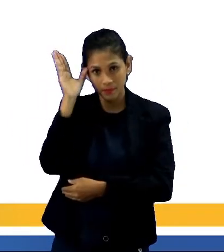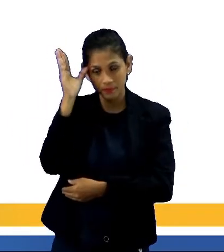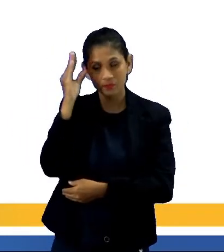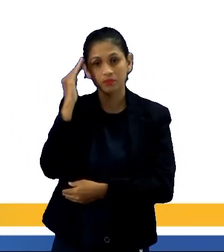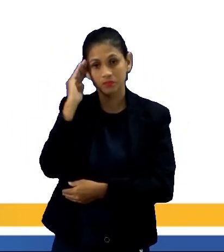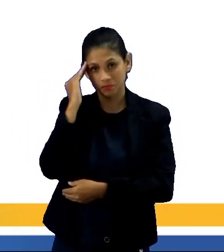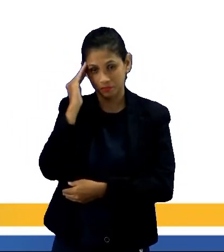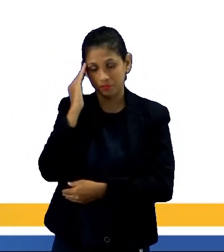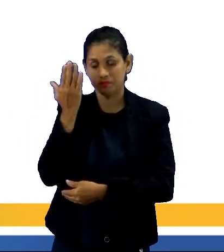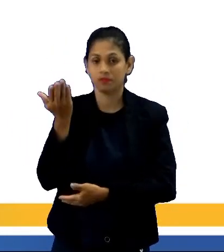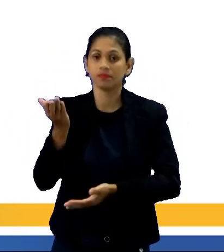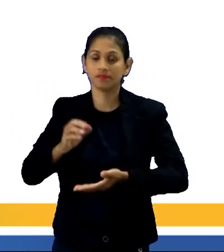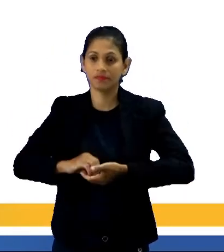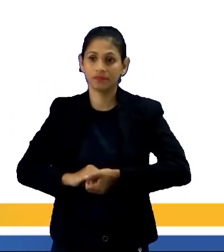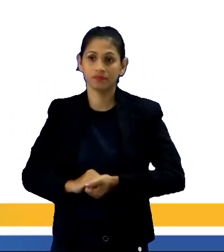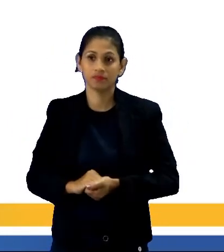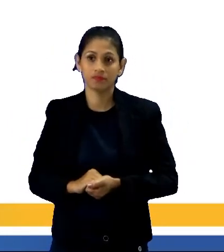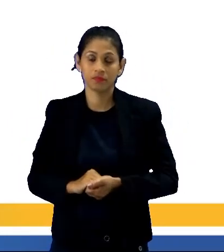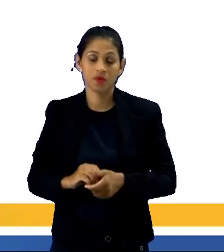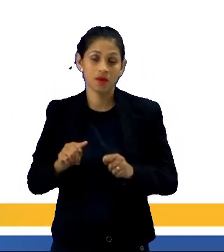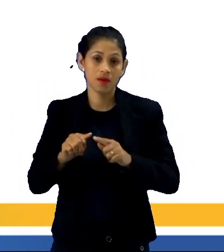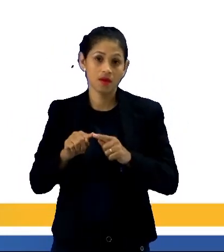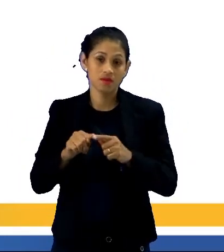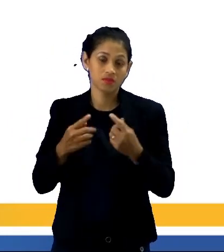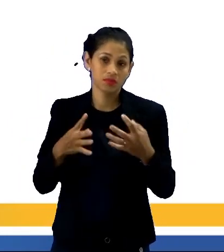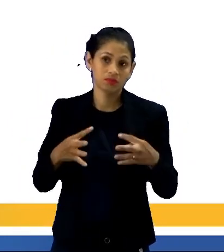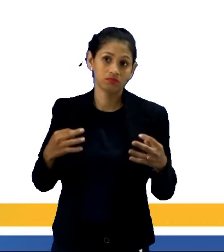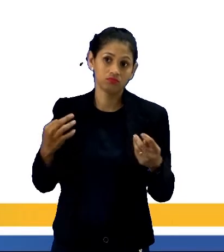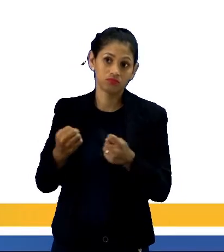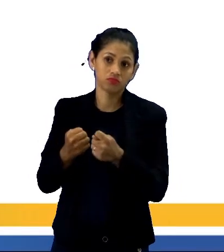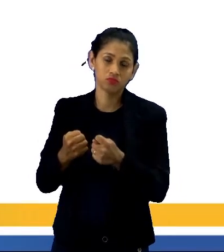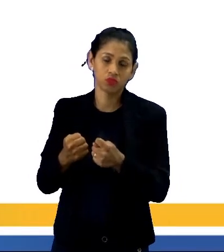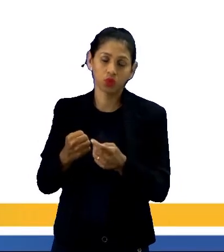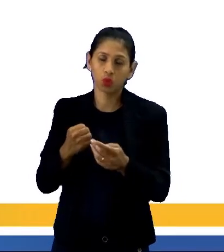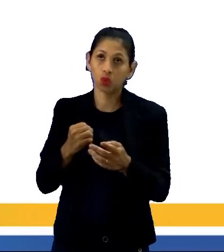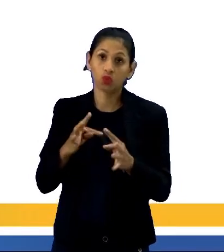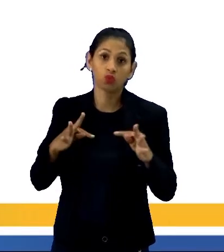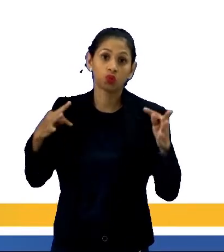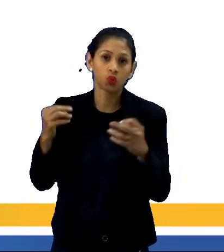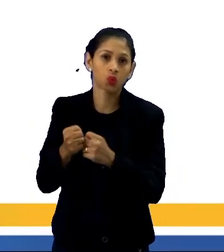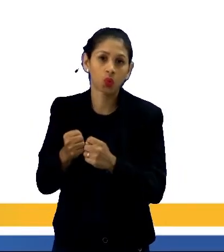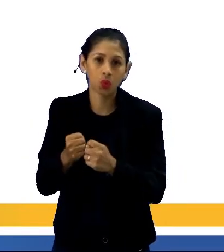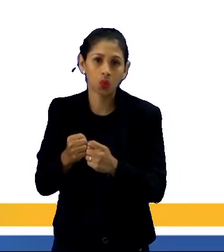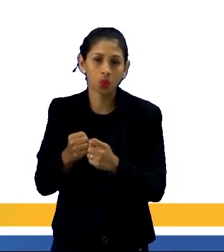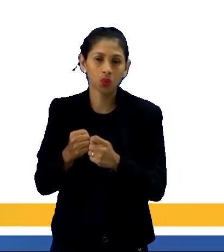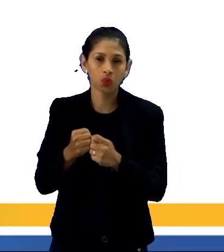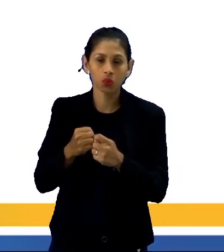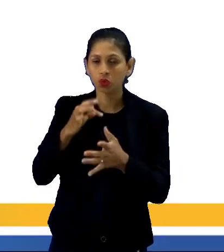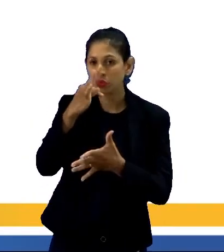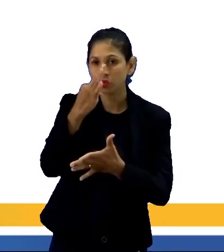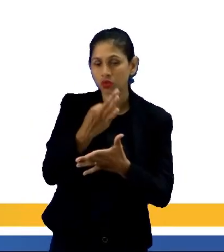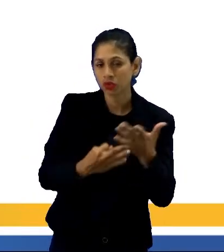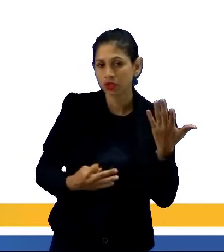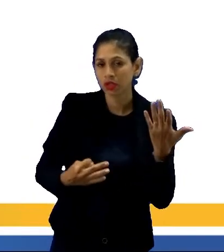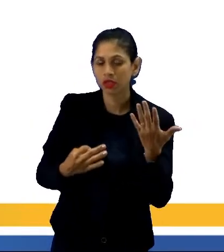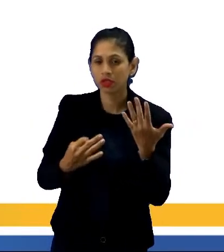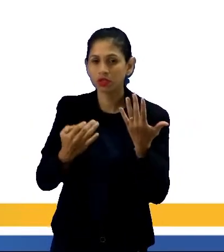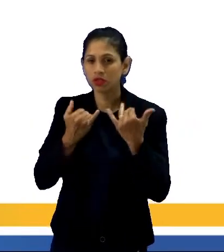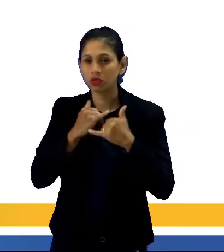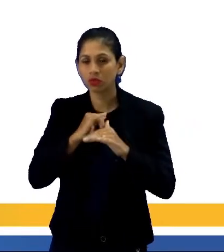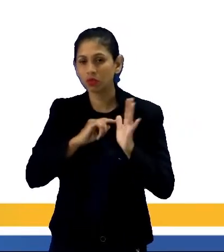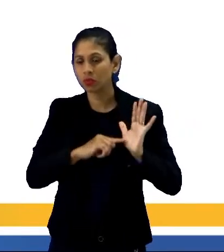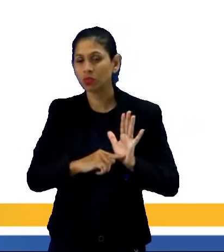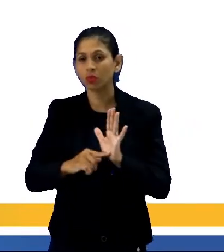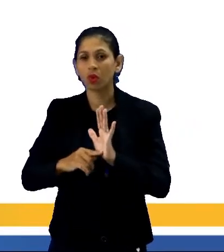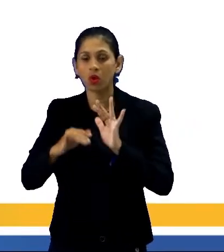vocês, nem todos aparecem todos os elementos, tá bom? E nem sempre não dispostos da maneira como